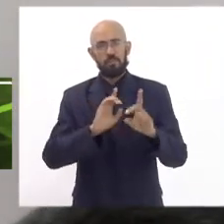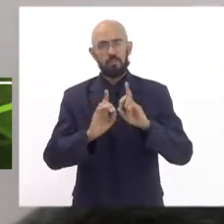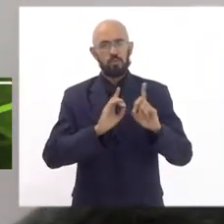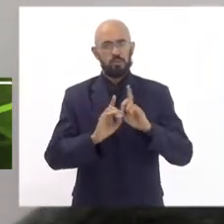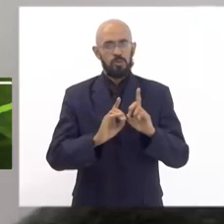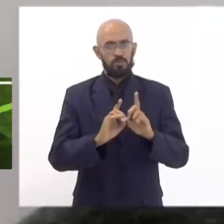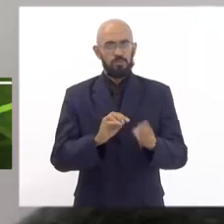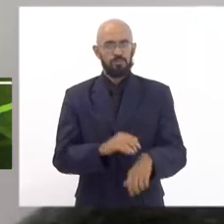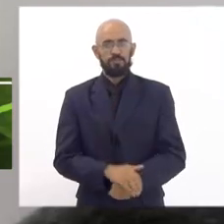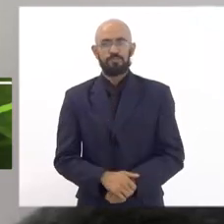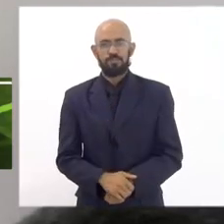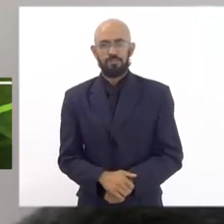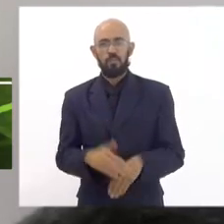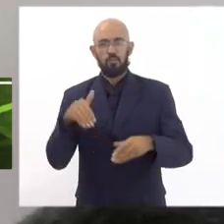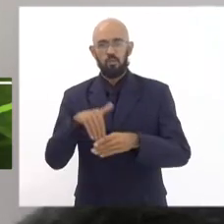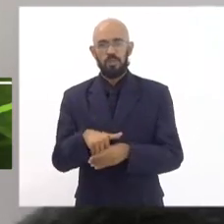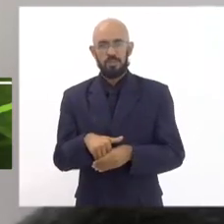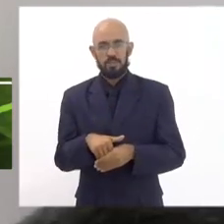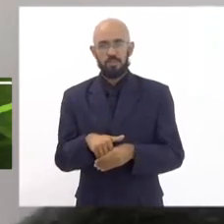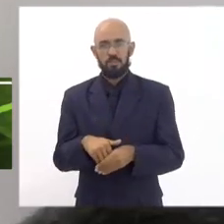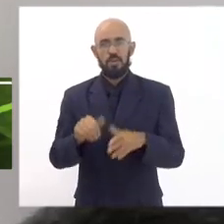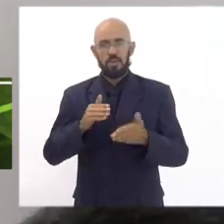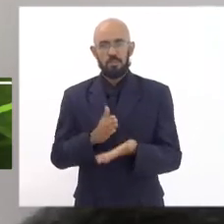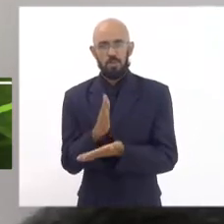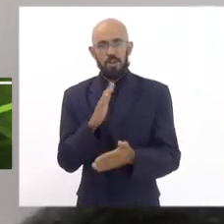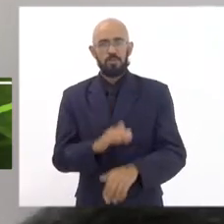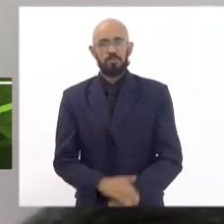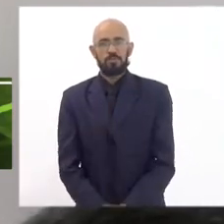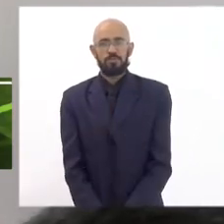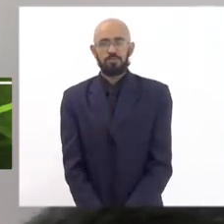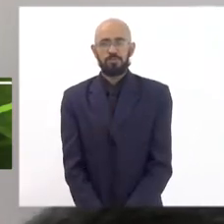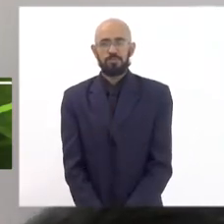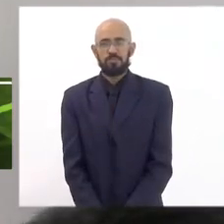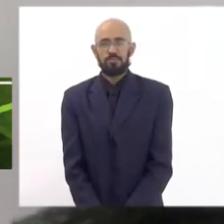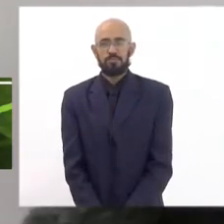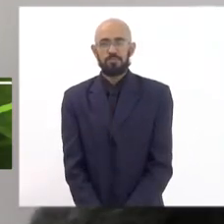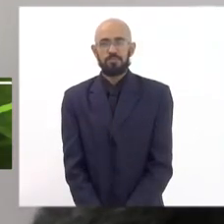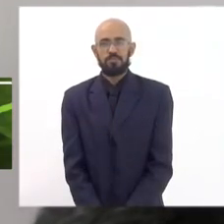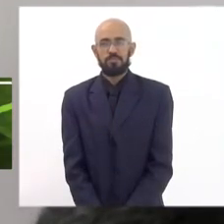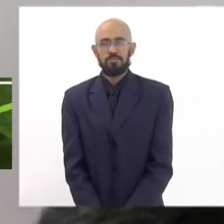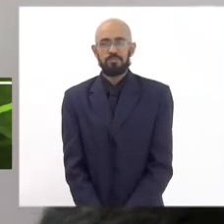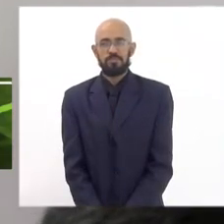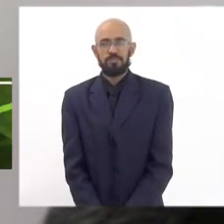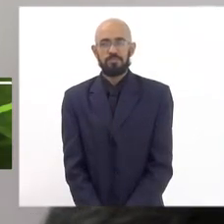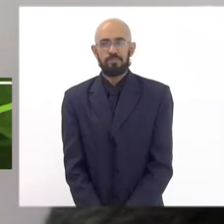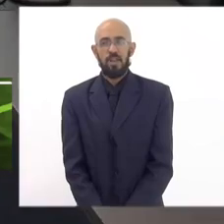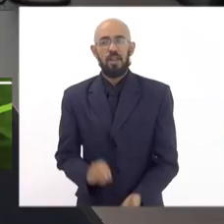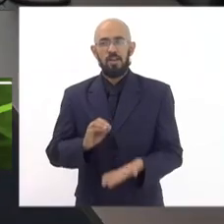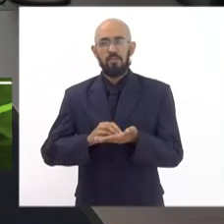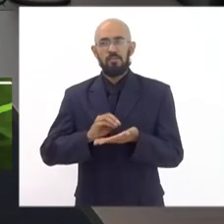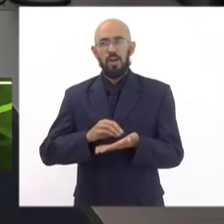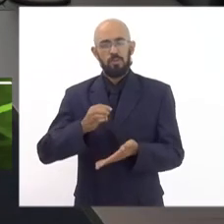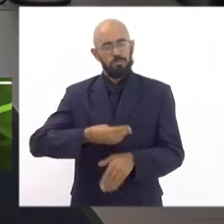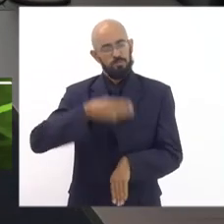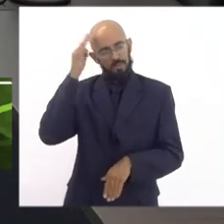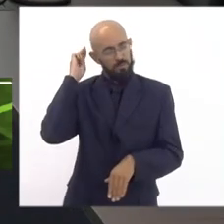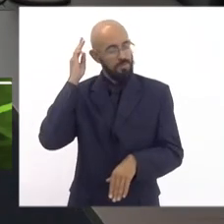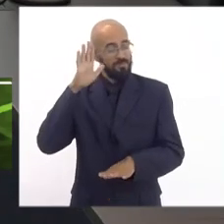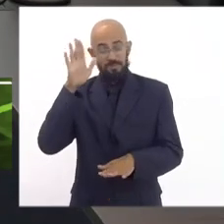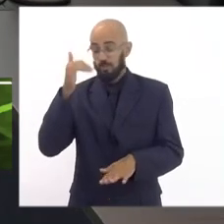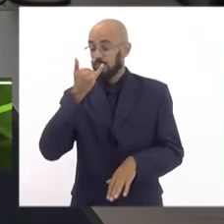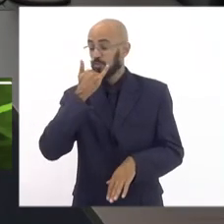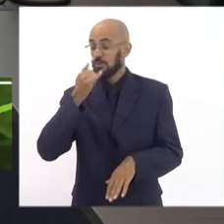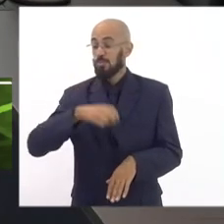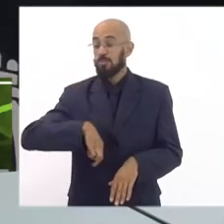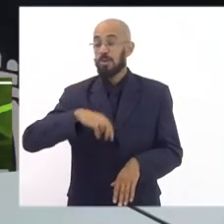discussão, em votação, aprovado. Aliás, falta o Márcio Pacheco e o... Não, Márcio Pacheco não,